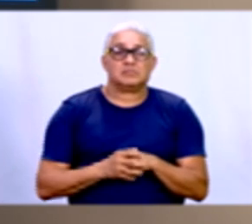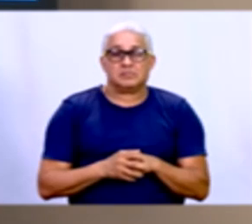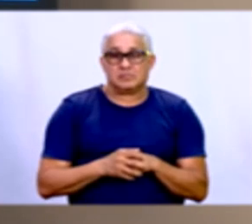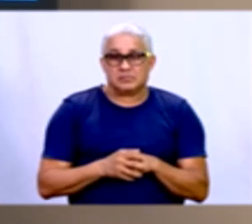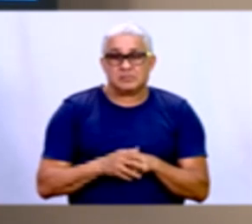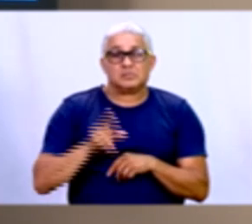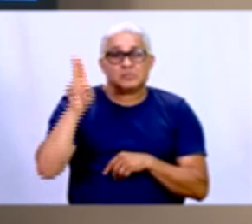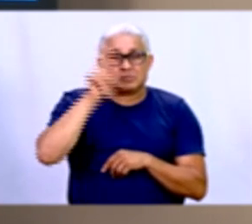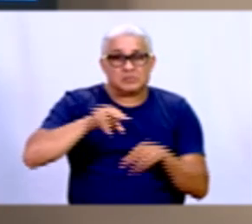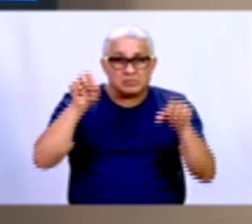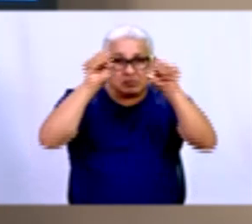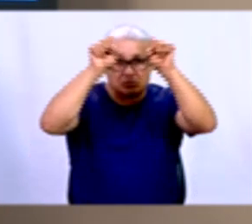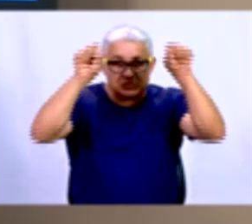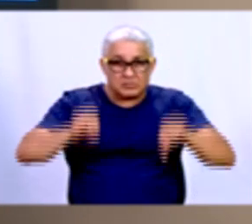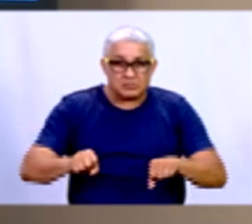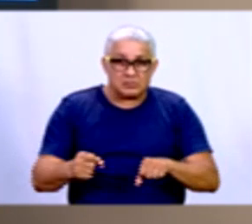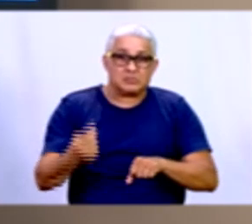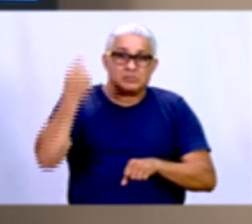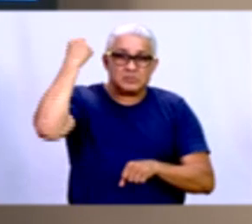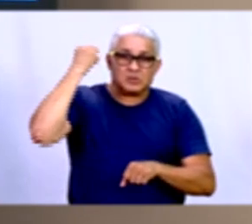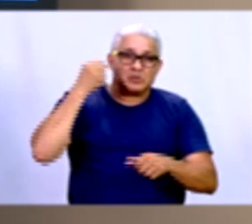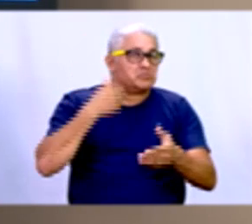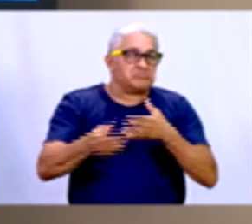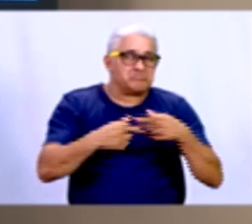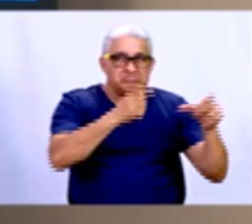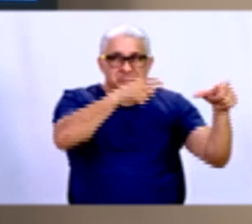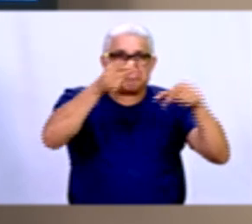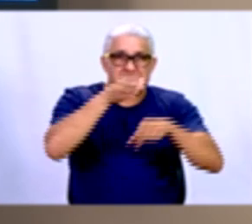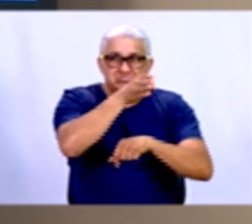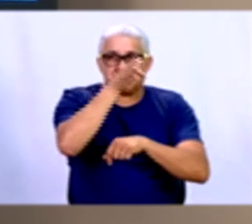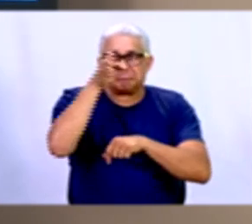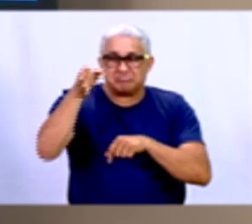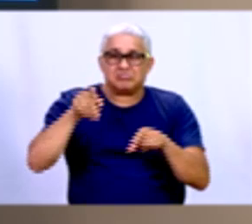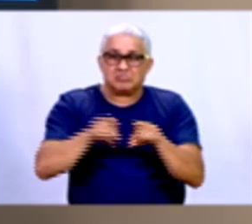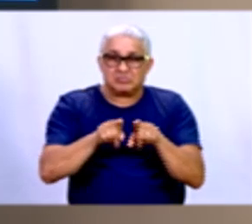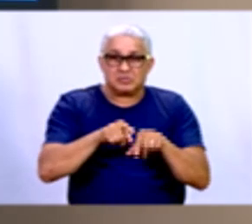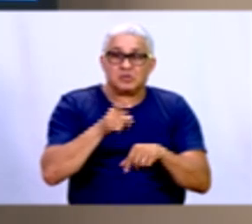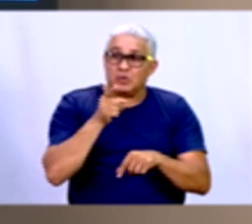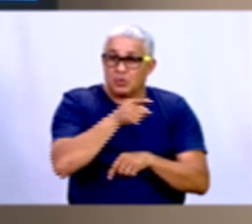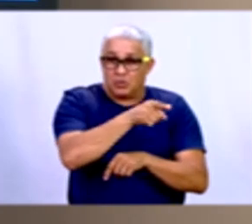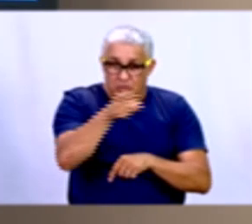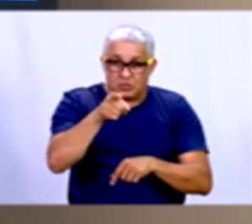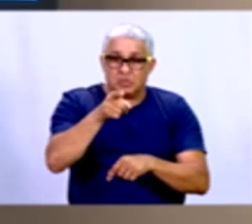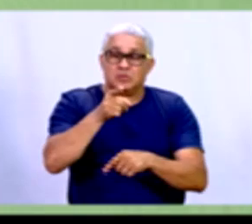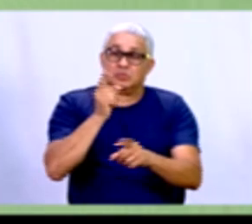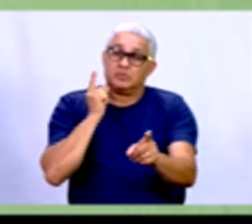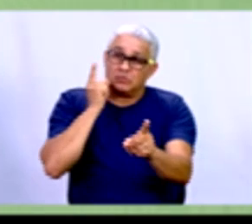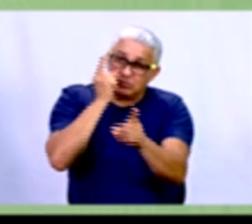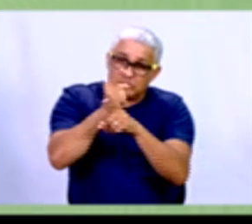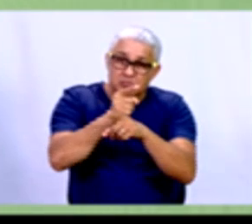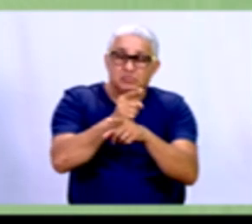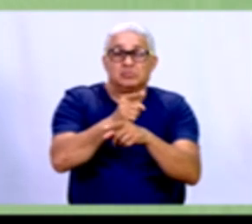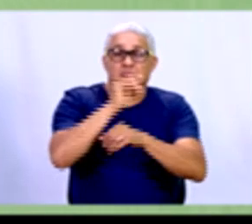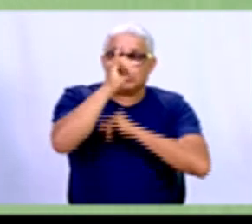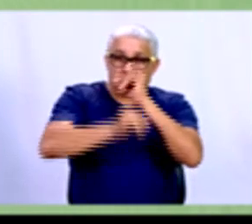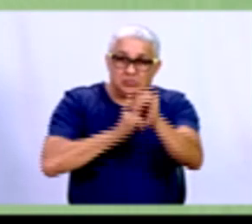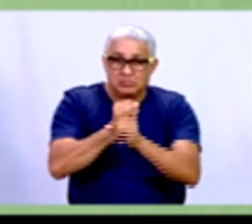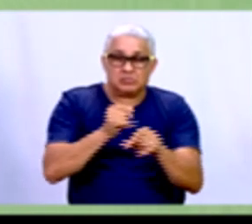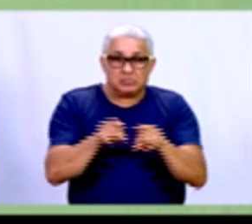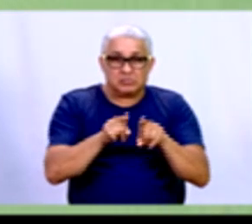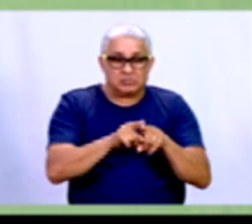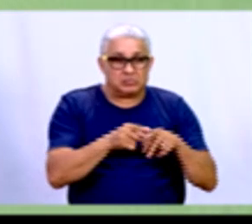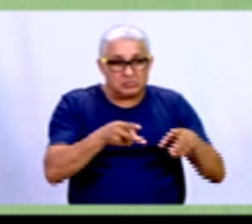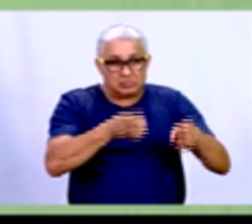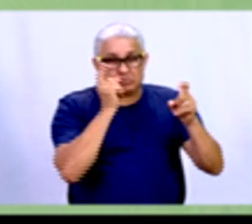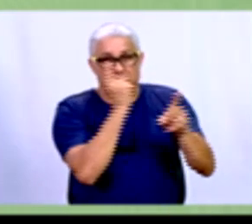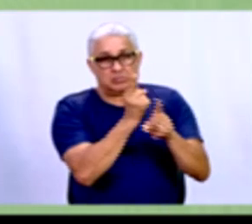uso de sistemas, independente de quais sejam eles, e inclusive aqueles que vocês encontram na internet. Identificar